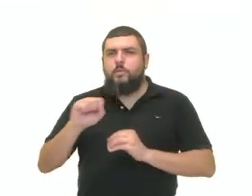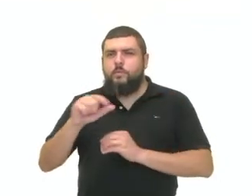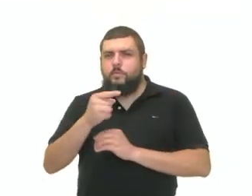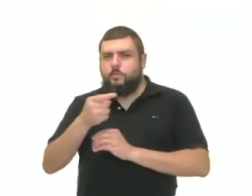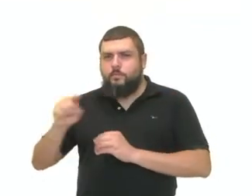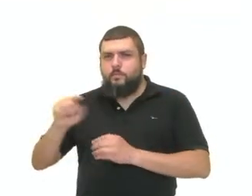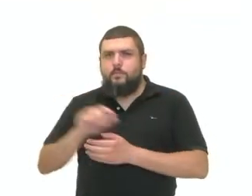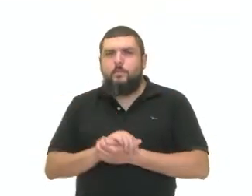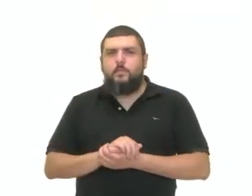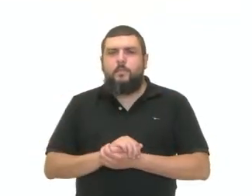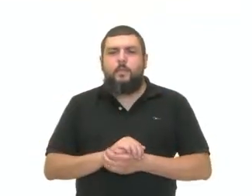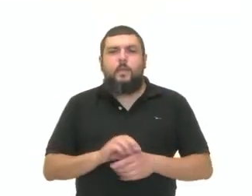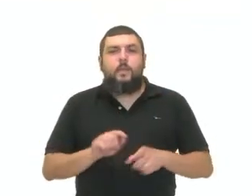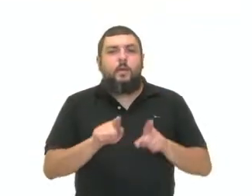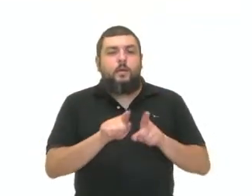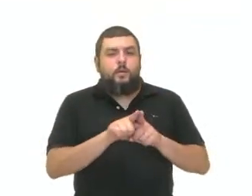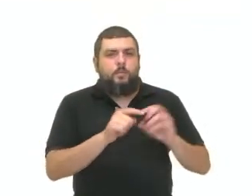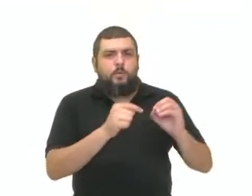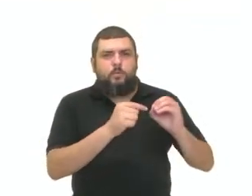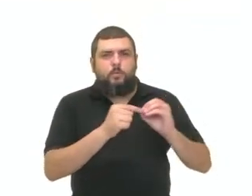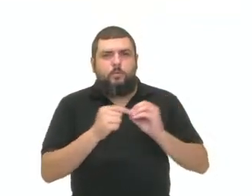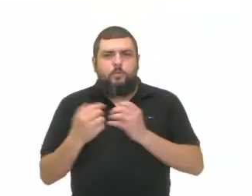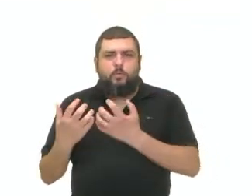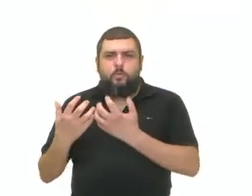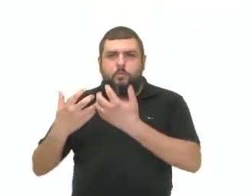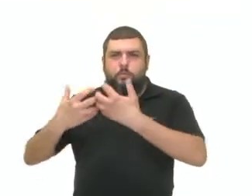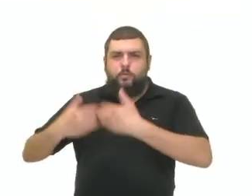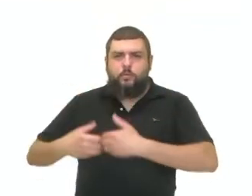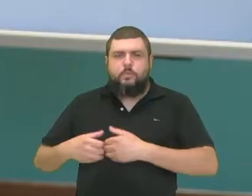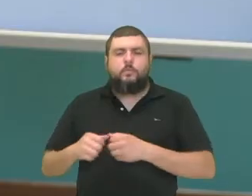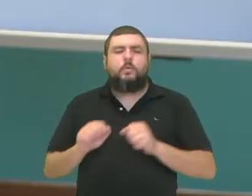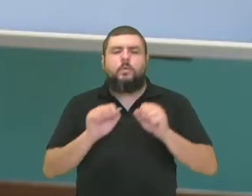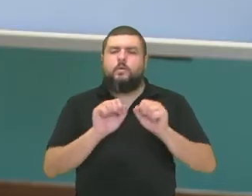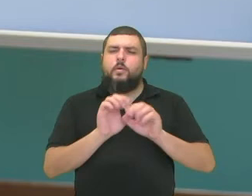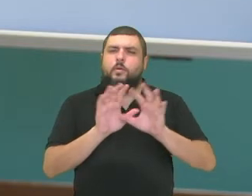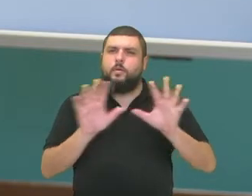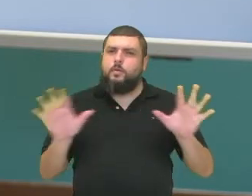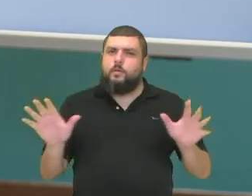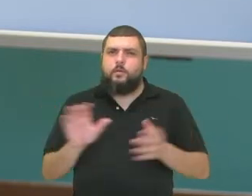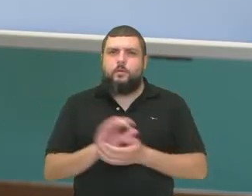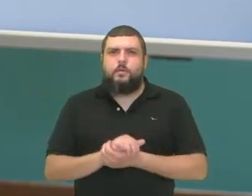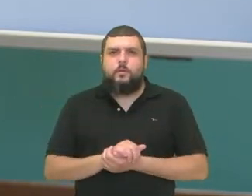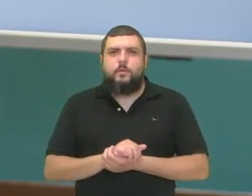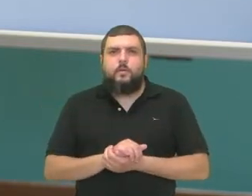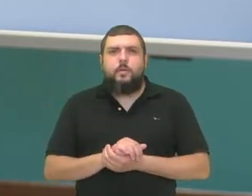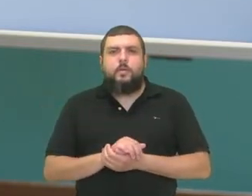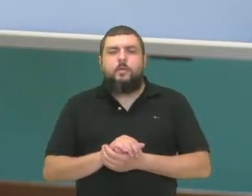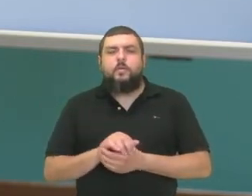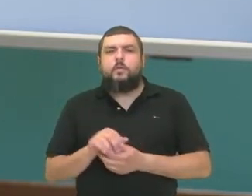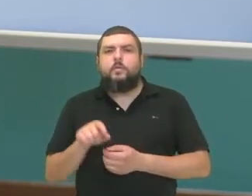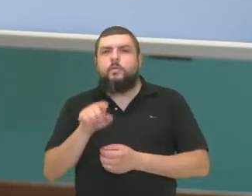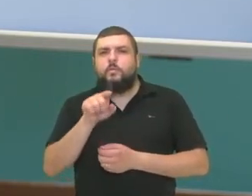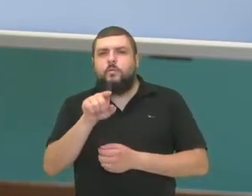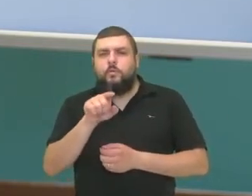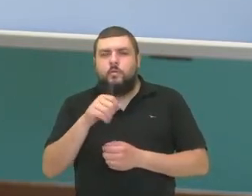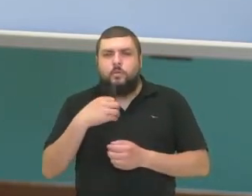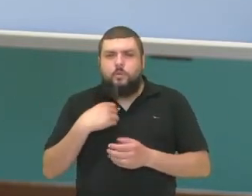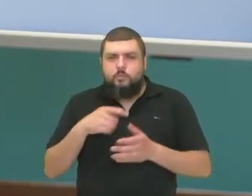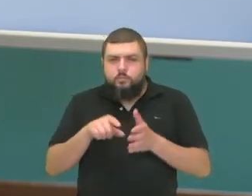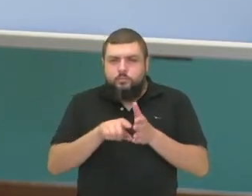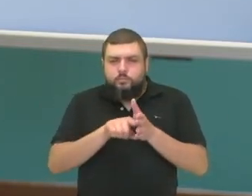conceito de isomeria de função e, claro, você vai minerar, você